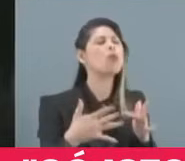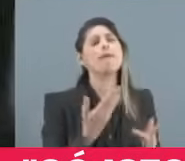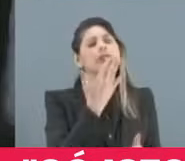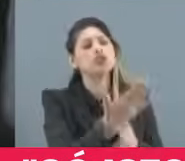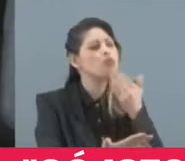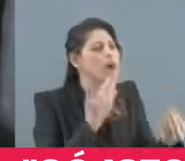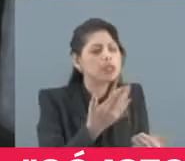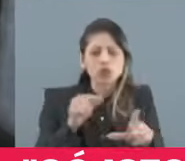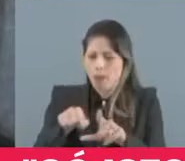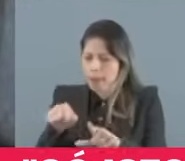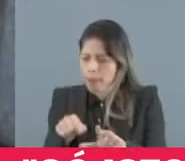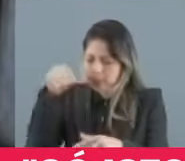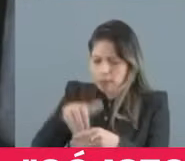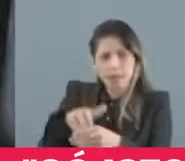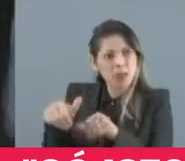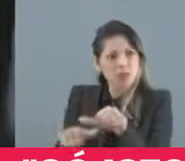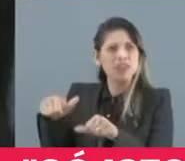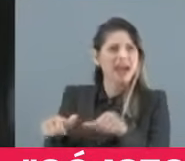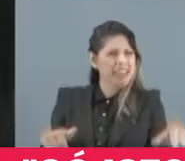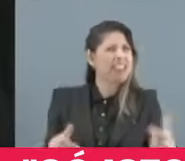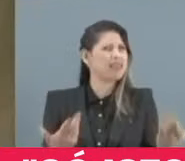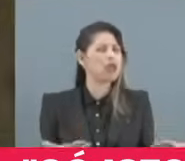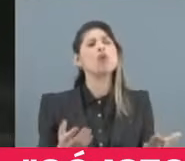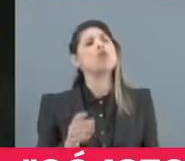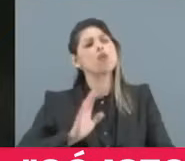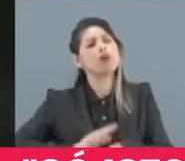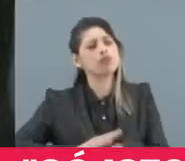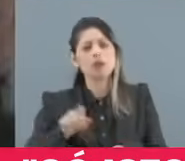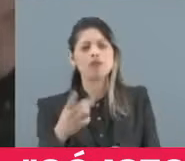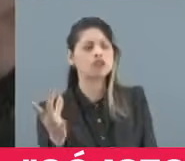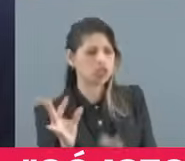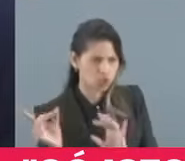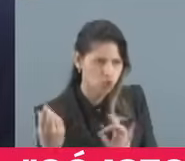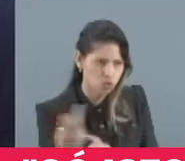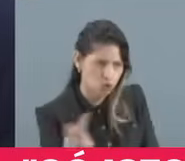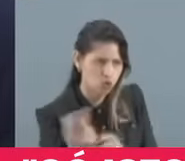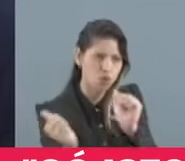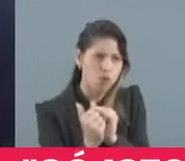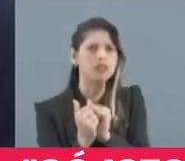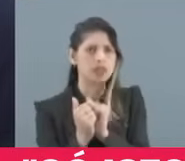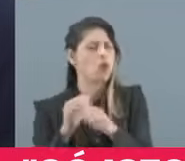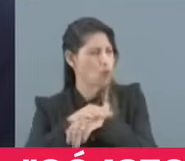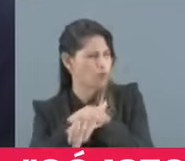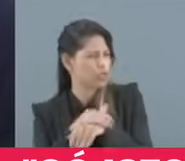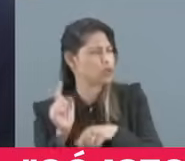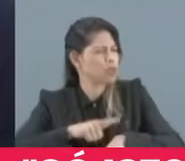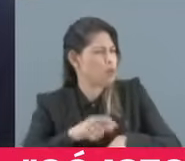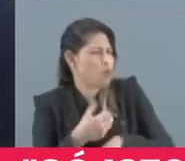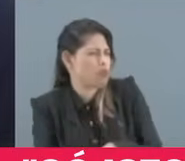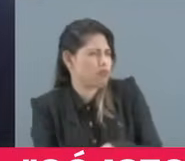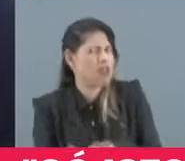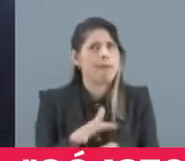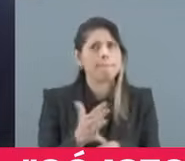eleição, não satisfeito, recebe no Palácio do Planalto. Quanto tempo o senhor ficou com o presidente no Palácio do Planalto? No Palácio da Alvorada? De 2 horas.